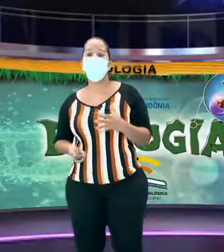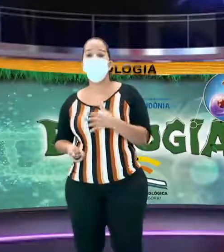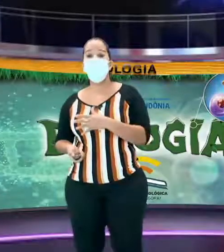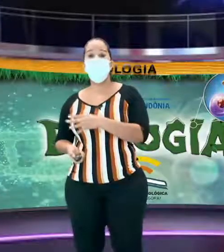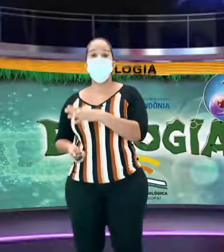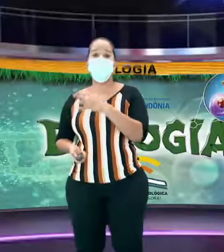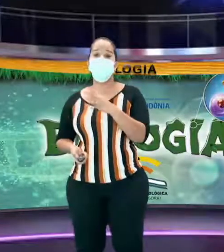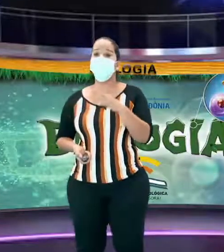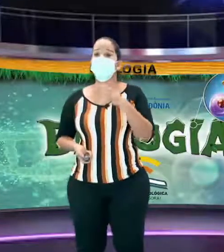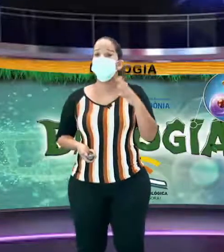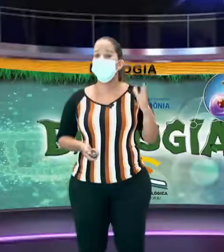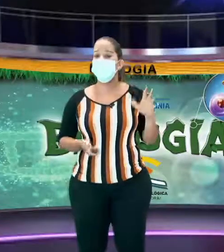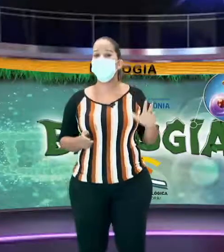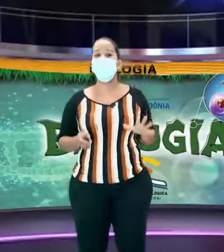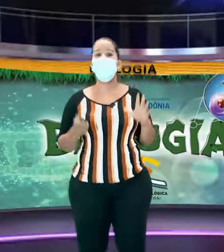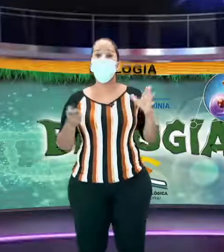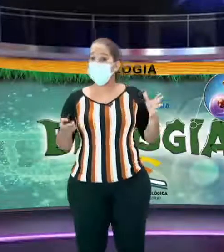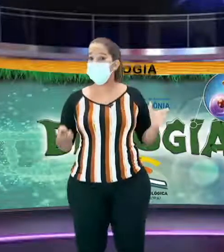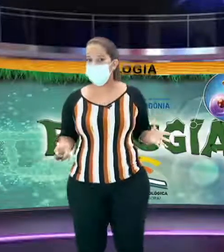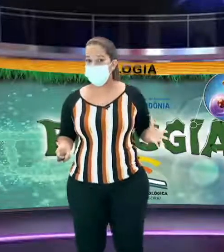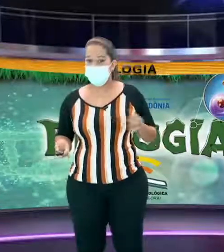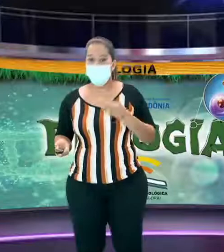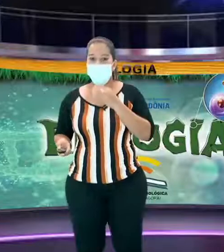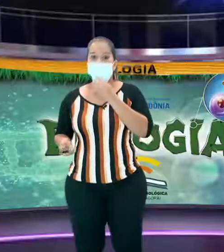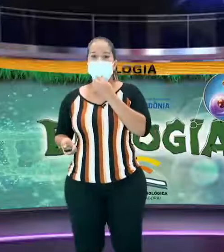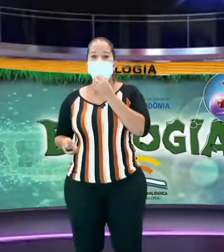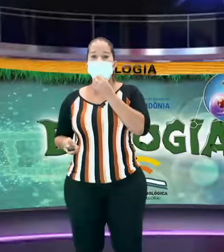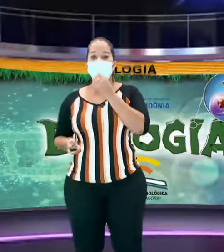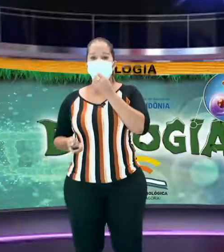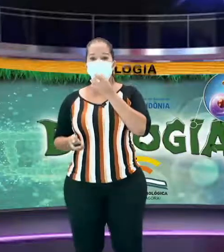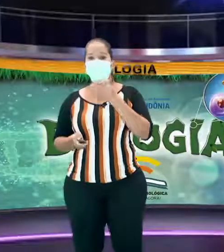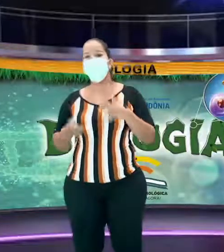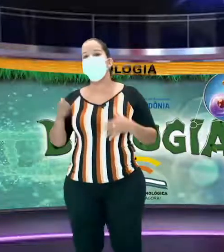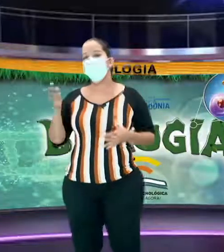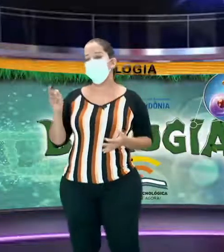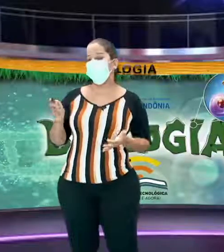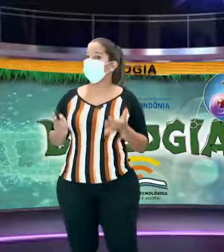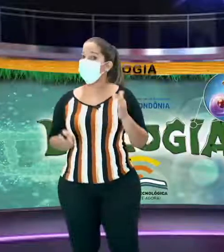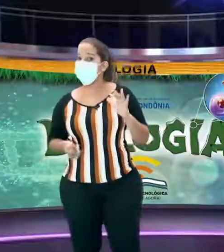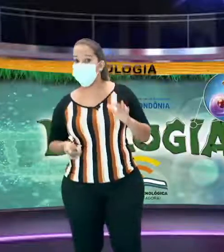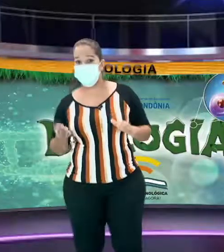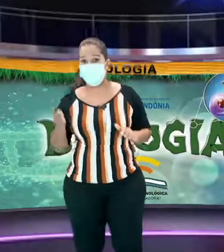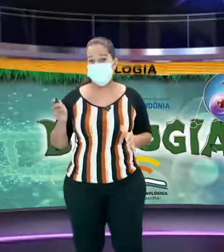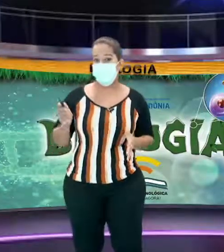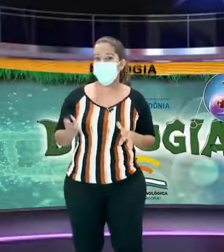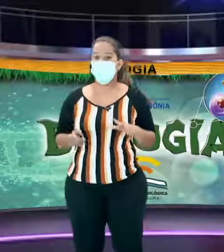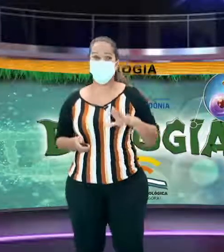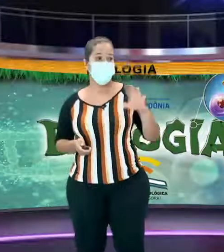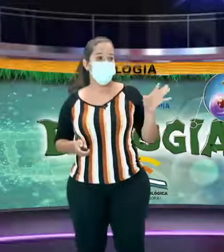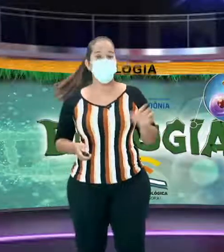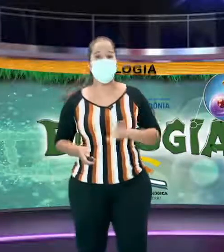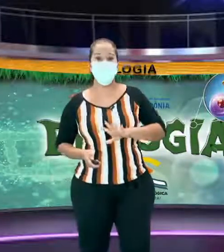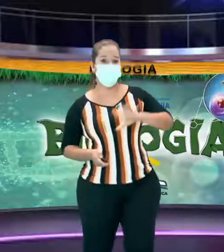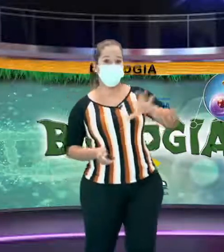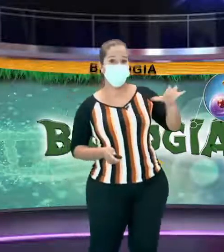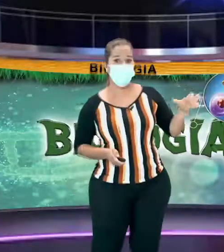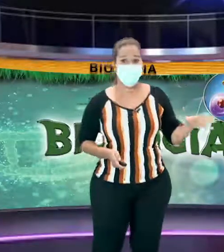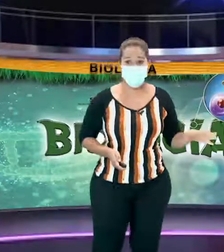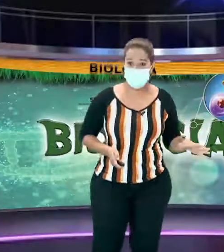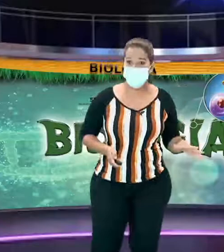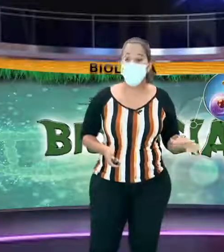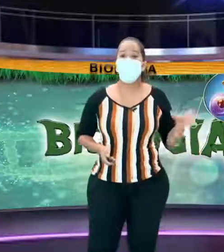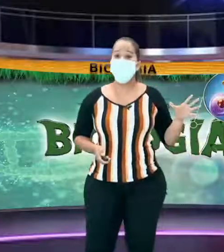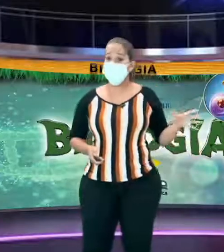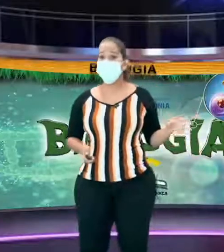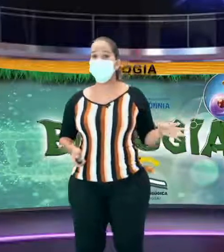ele conseguiu observar, e o foco dele foram os animais. E aí ele percebeu que existia essa diferença, né? E aí classificou. Não, aqui nós vamos ter um grupo